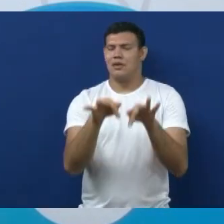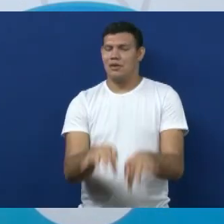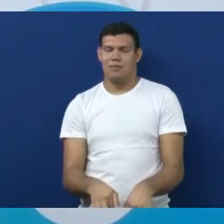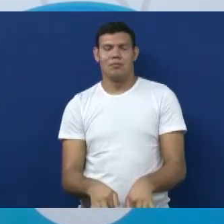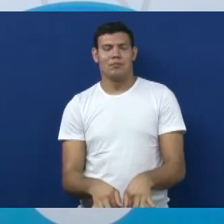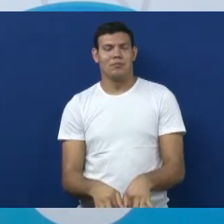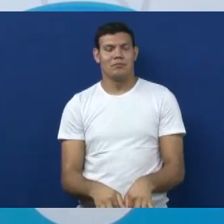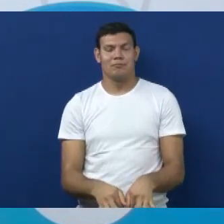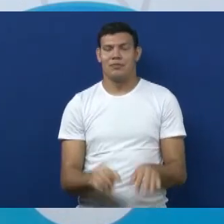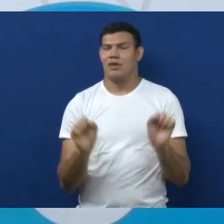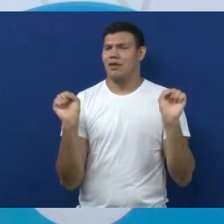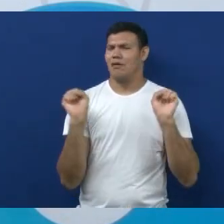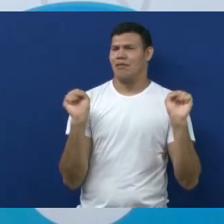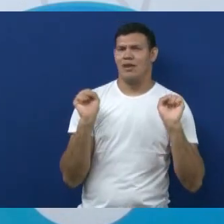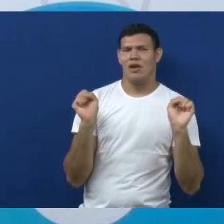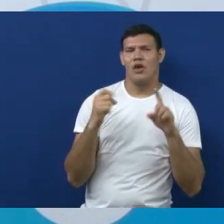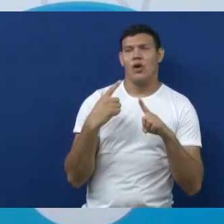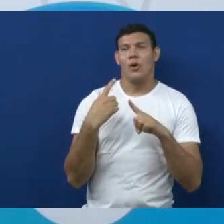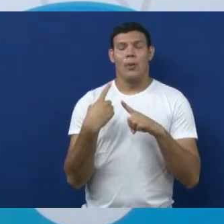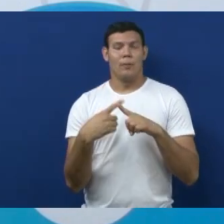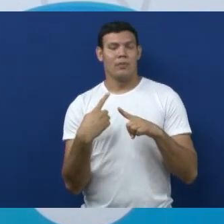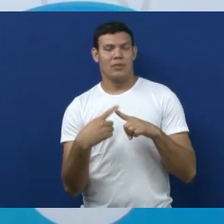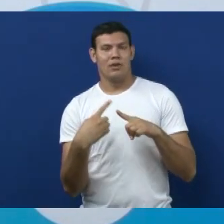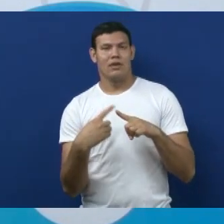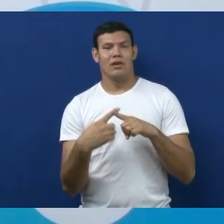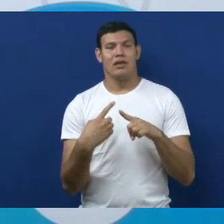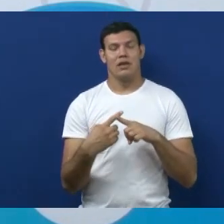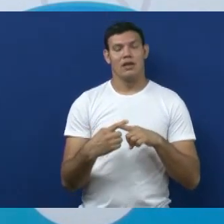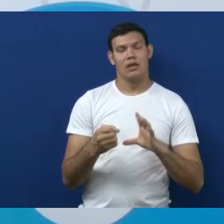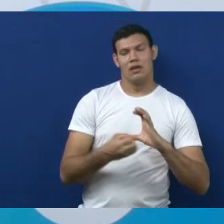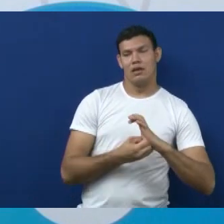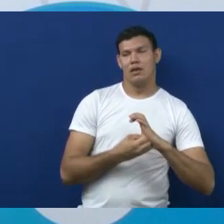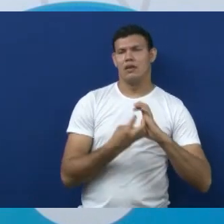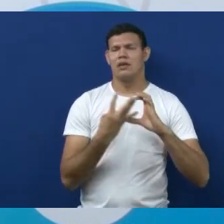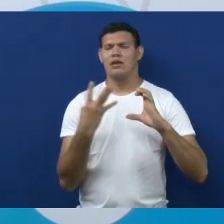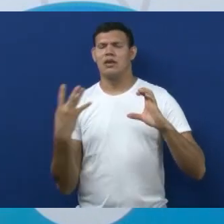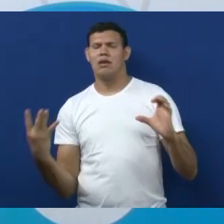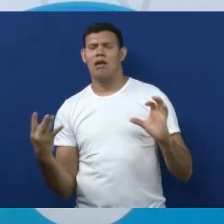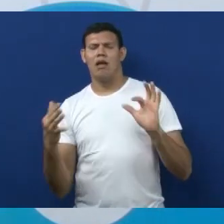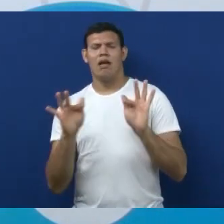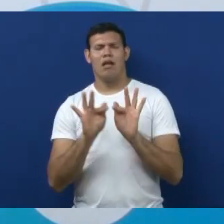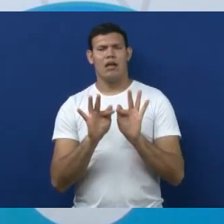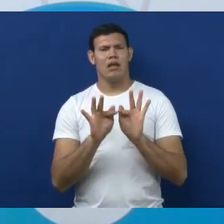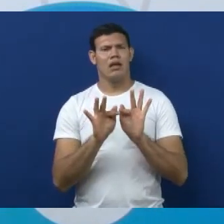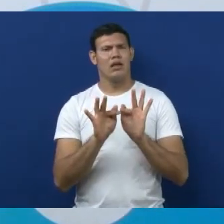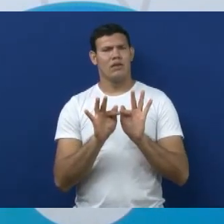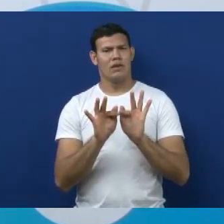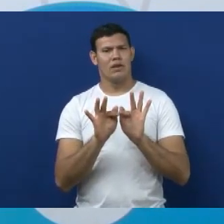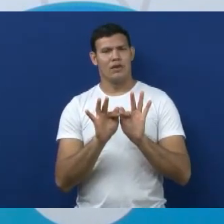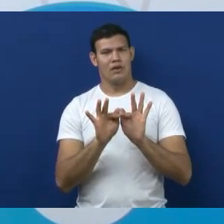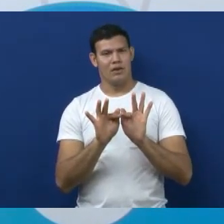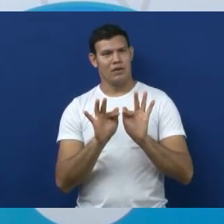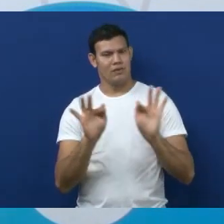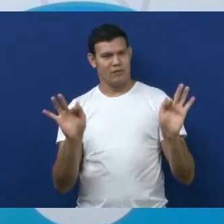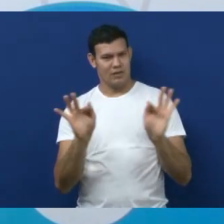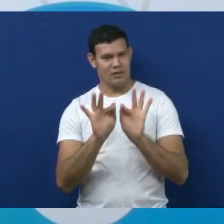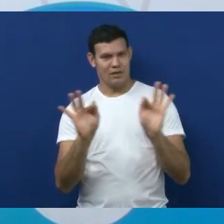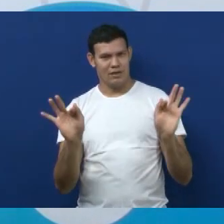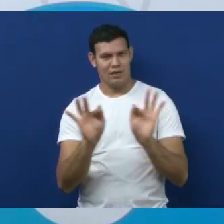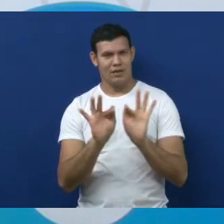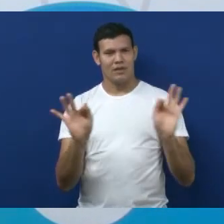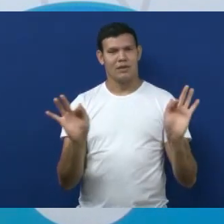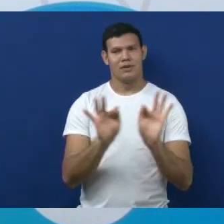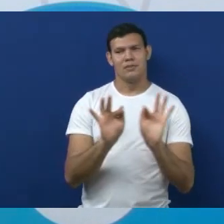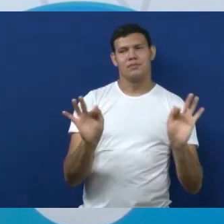que vocês vão gostar também. São as propriedades físicas da matéria. Quantas vezes a gente já ouviu que, por exemplo, da água, ela